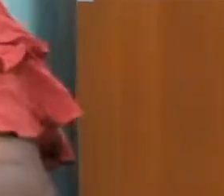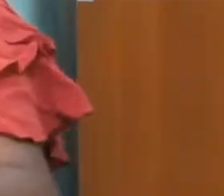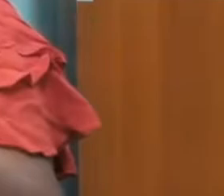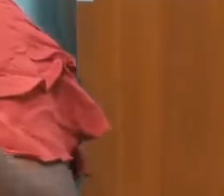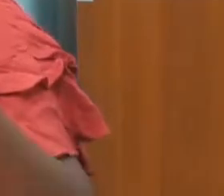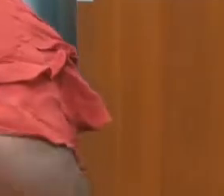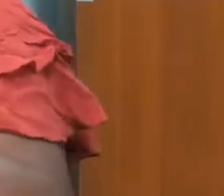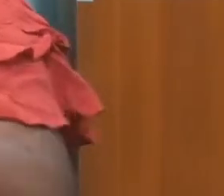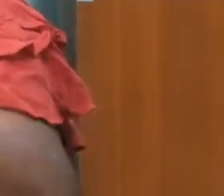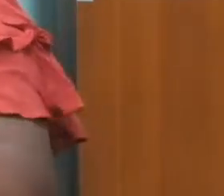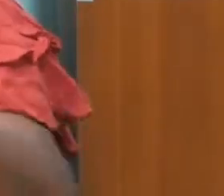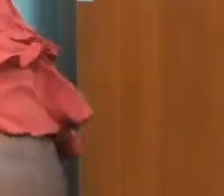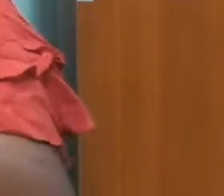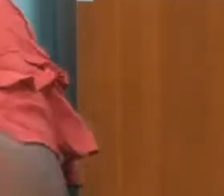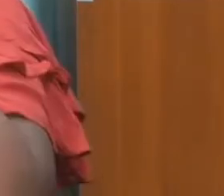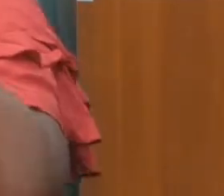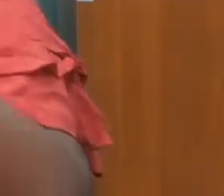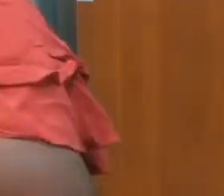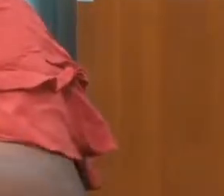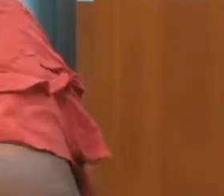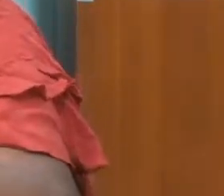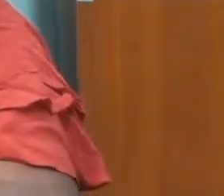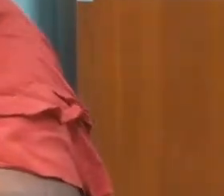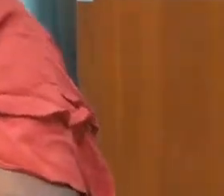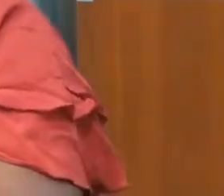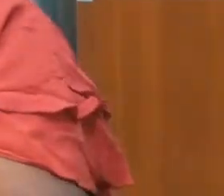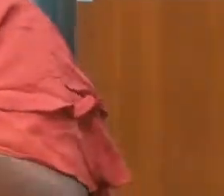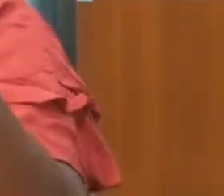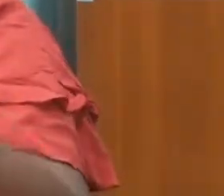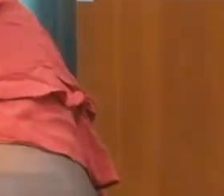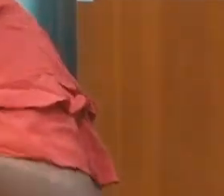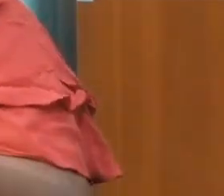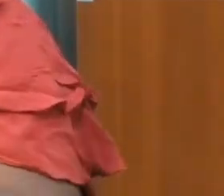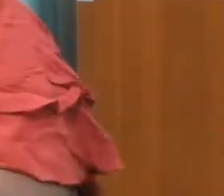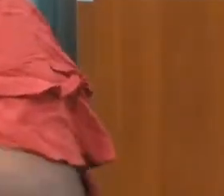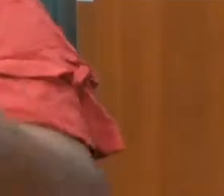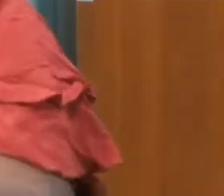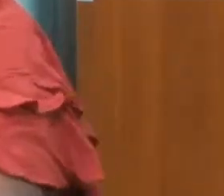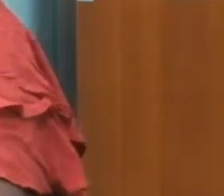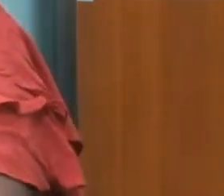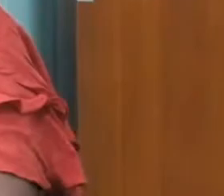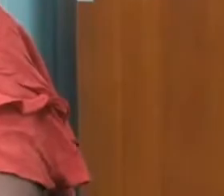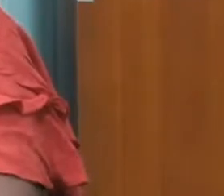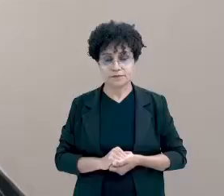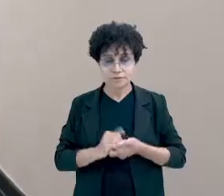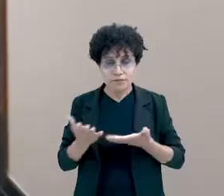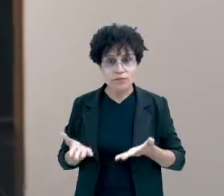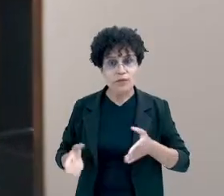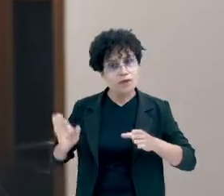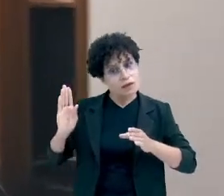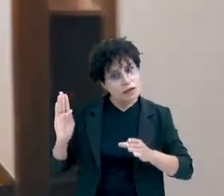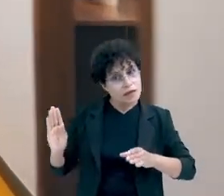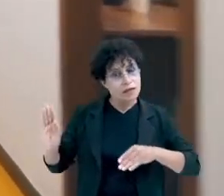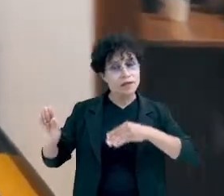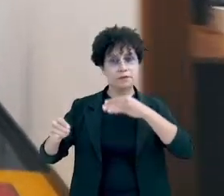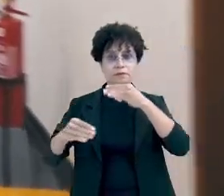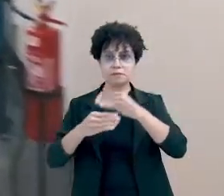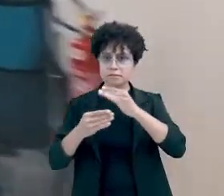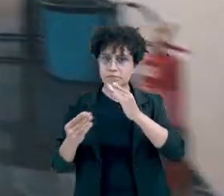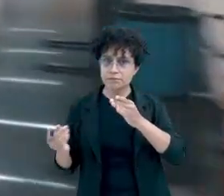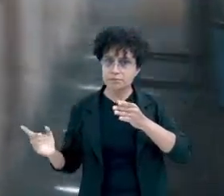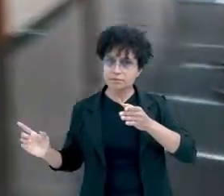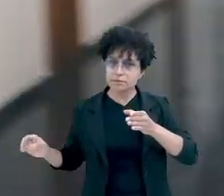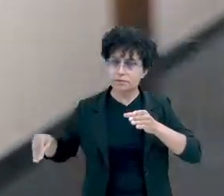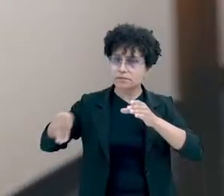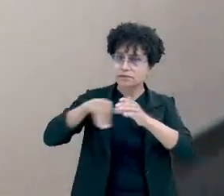ter comunicação, é algo que facilita a minha vida. Então, mostra que vocês realmente têm acessibilidade. Implementar todos